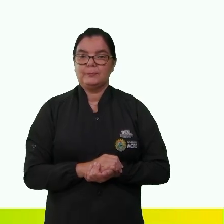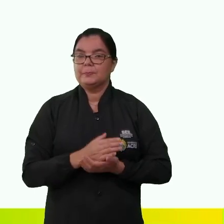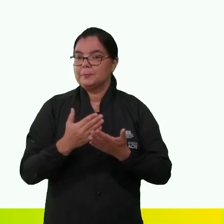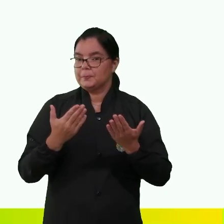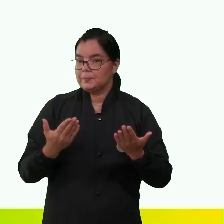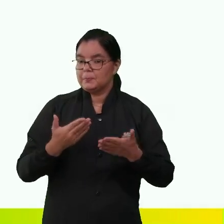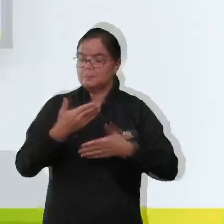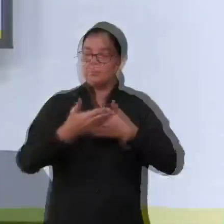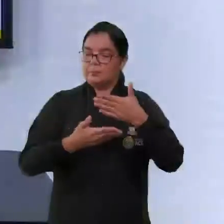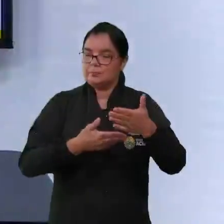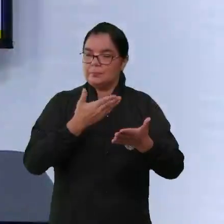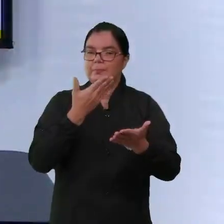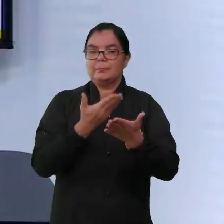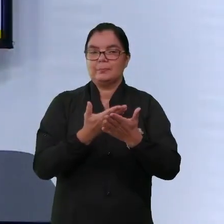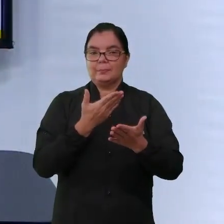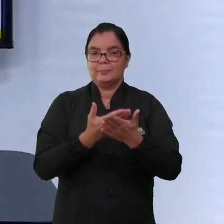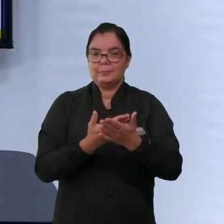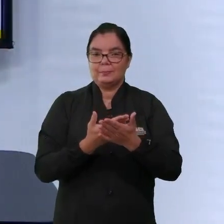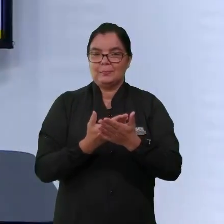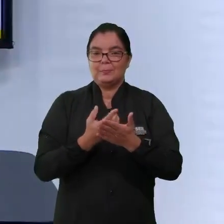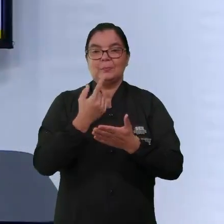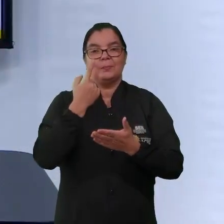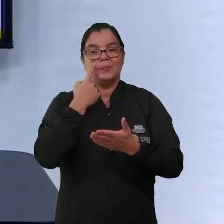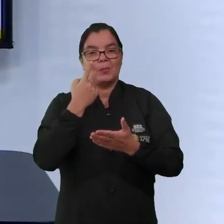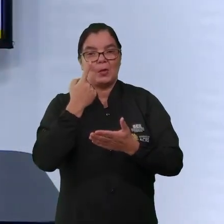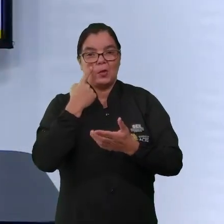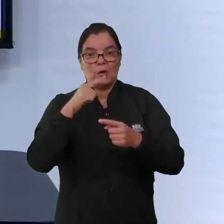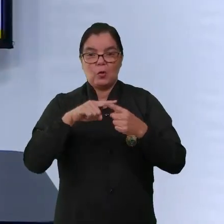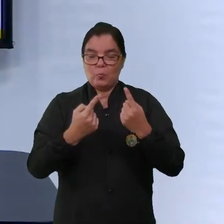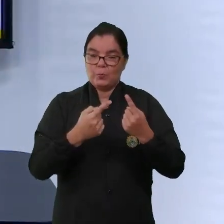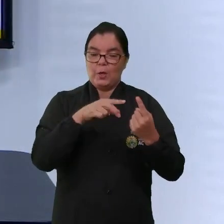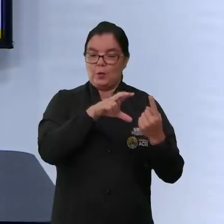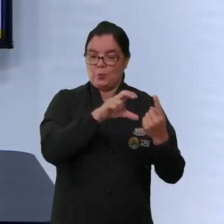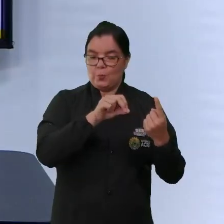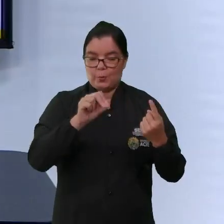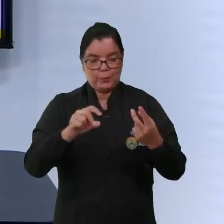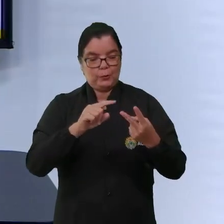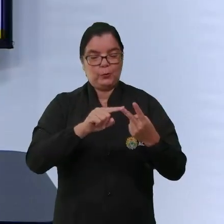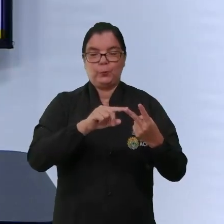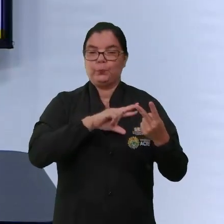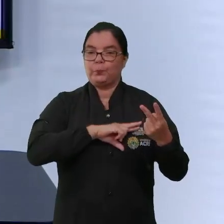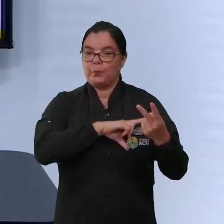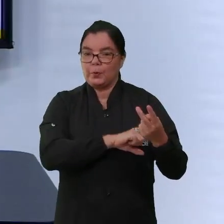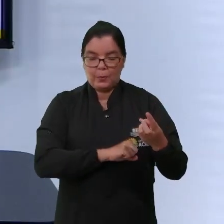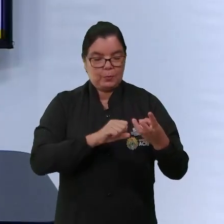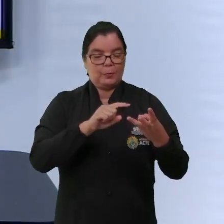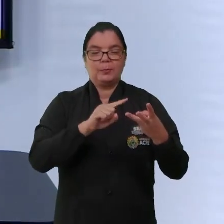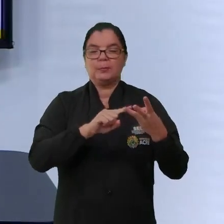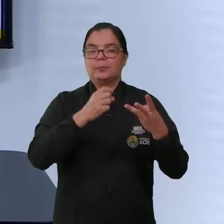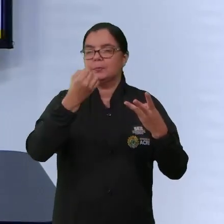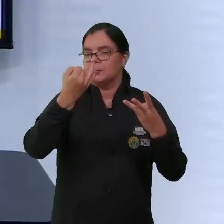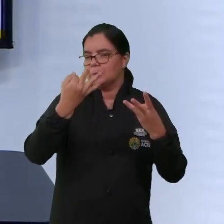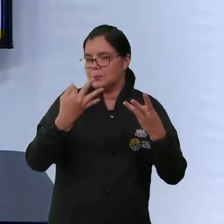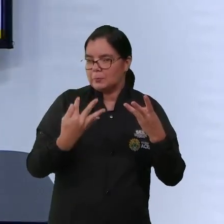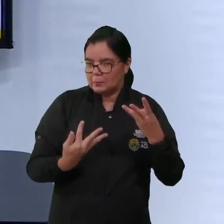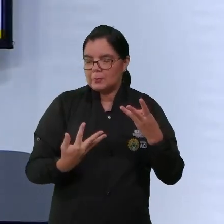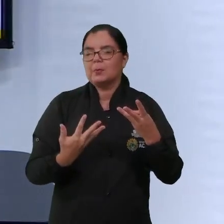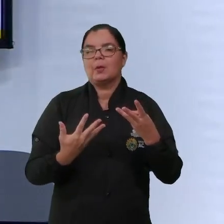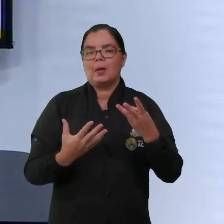Então, no decorrer dessa aula, nós dançamos desde o quinhentismo, romantismo, falamos um